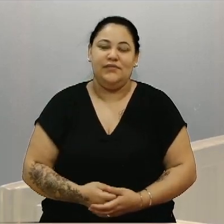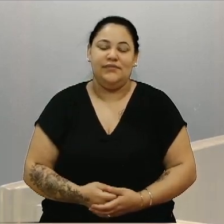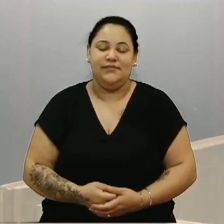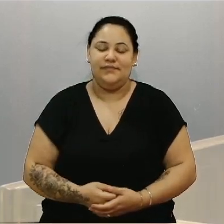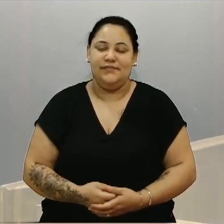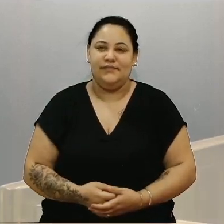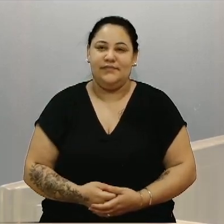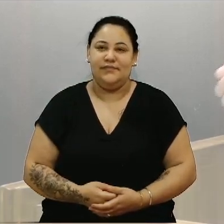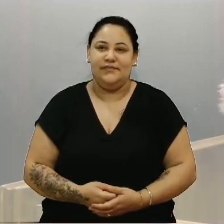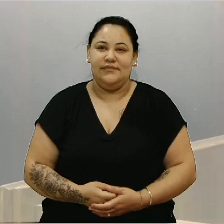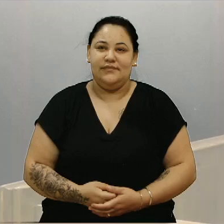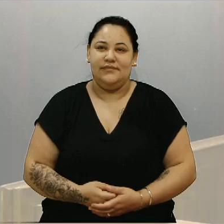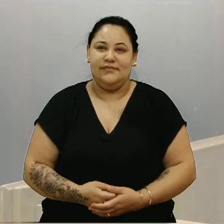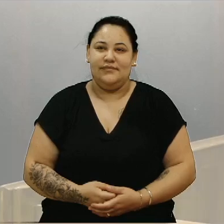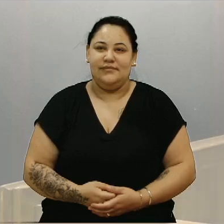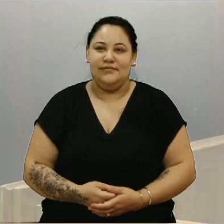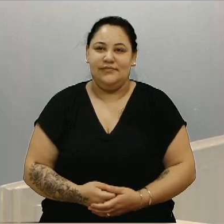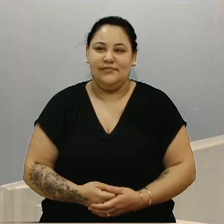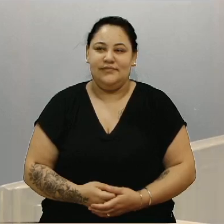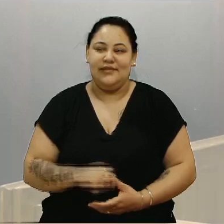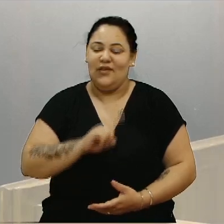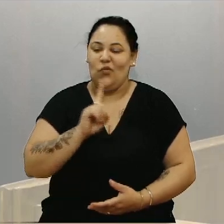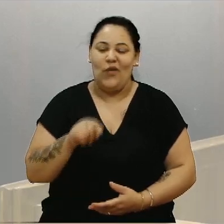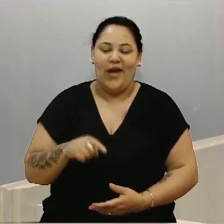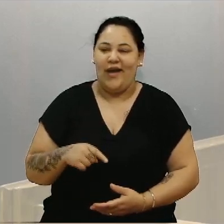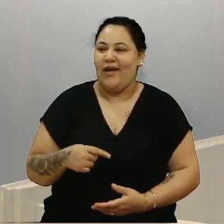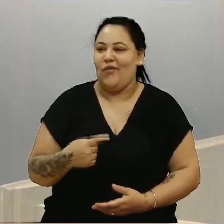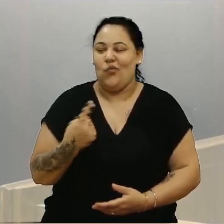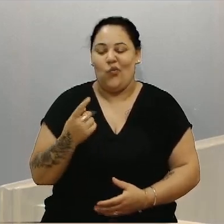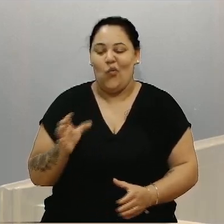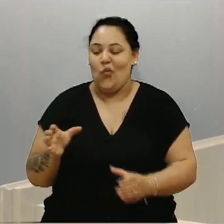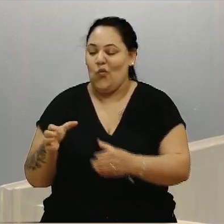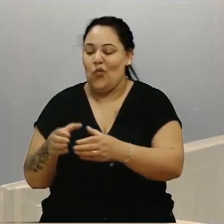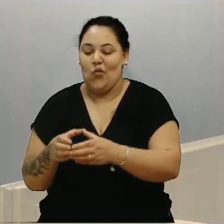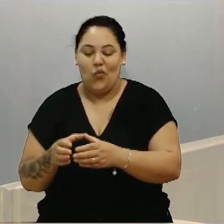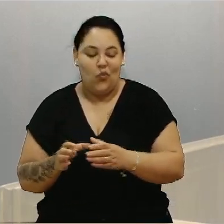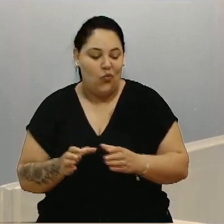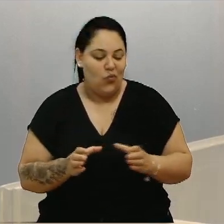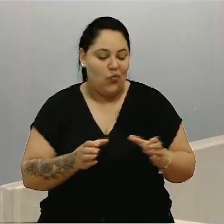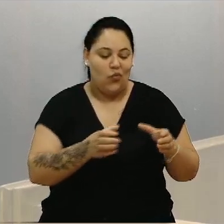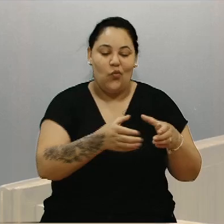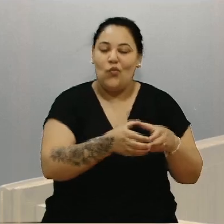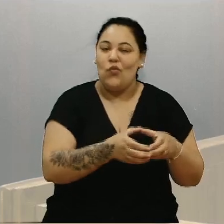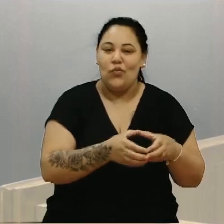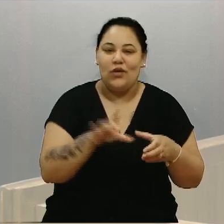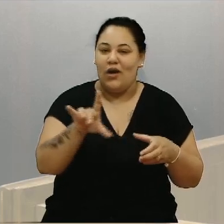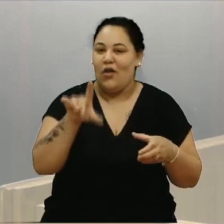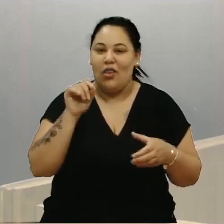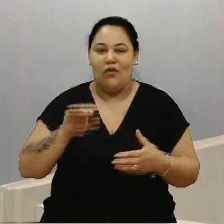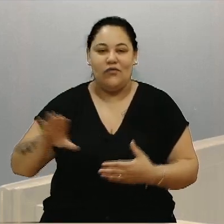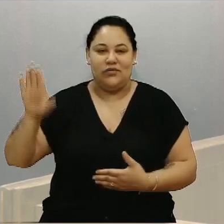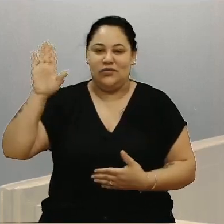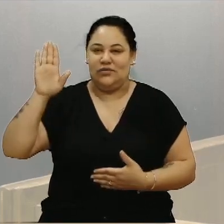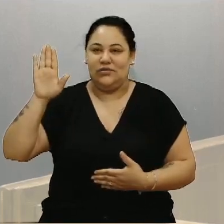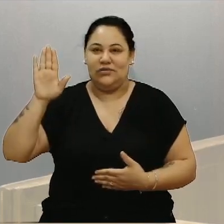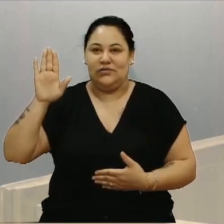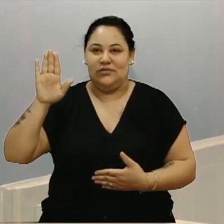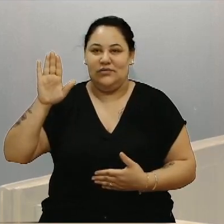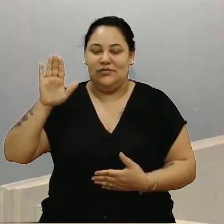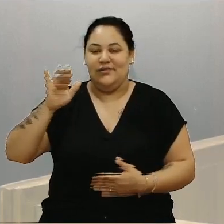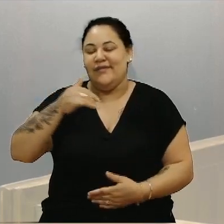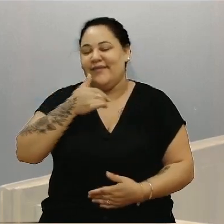foi um lado ou outro que decidiu essas eleições. Infelizmente, aonde está